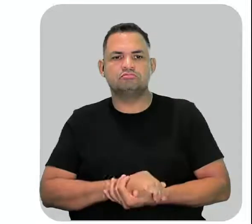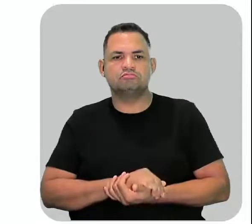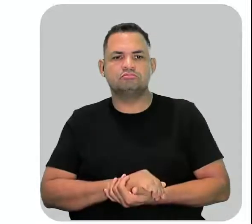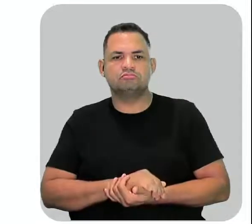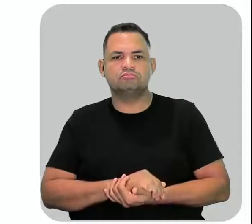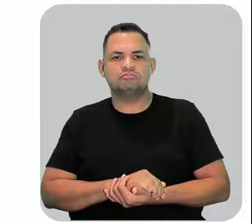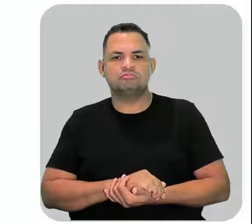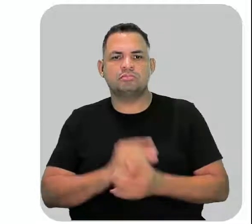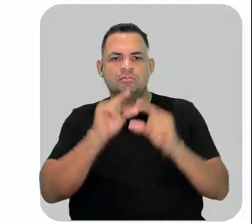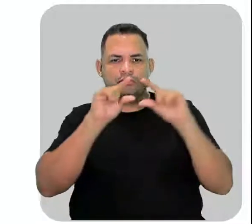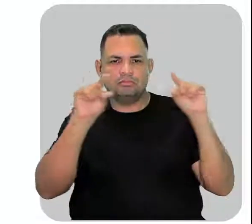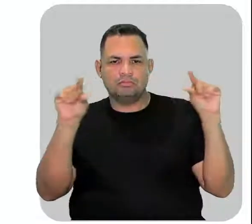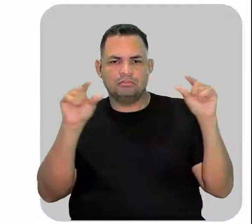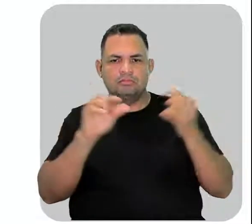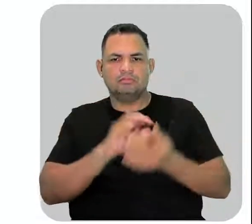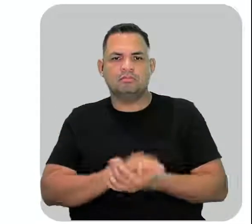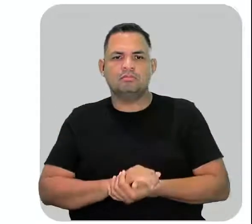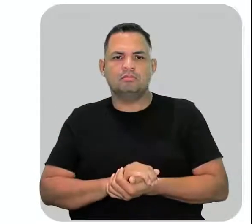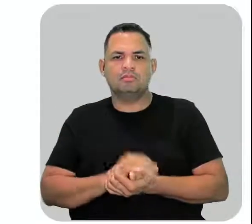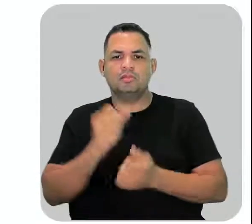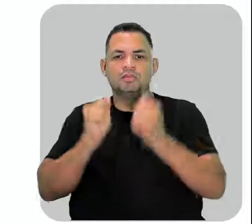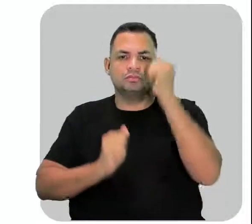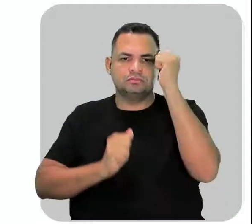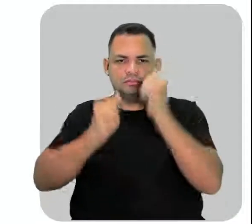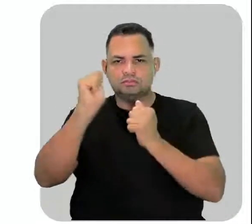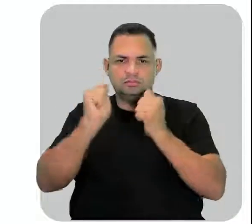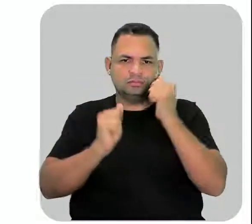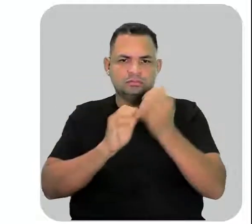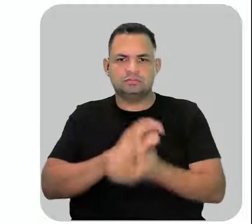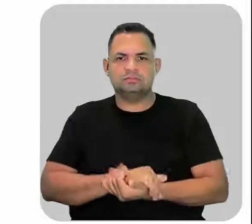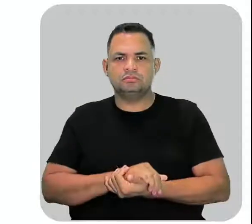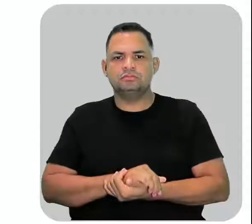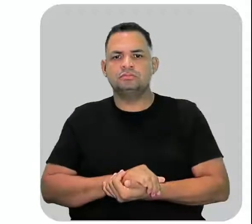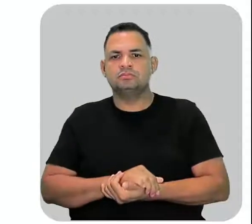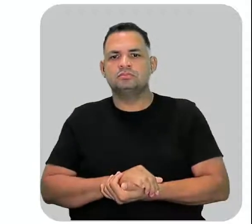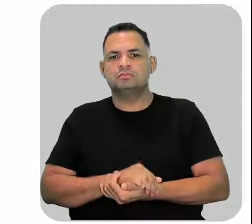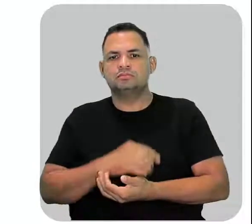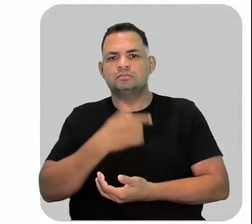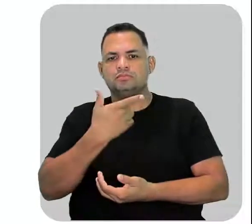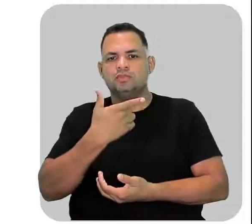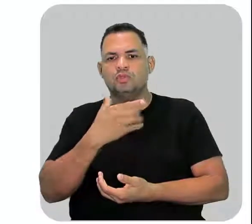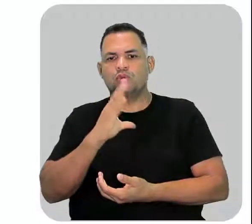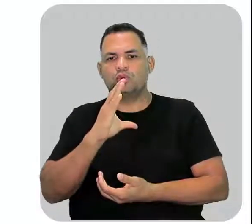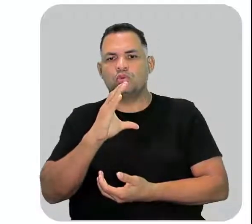o seguinte enunciado. Na indústria, o